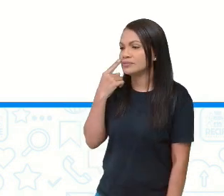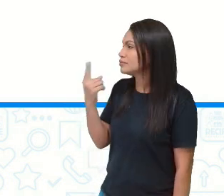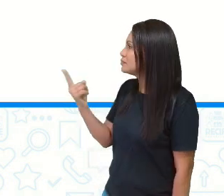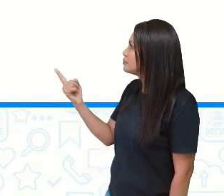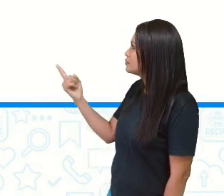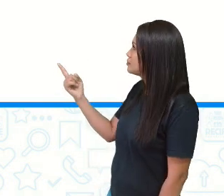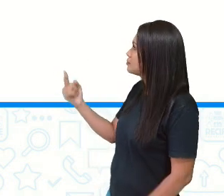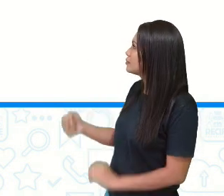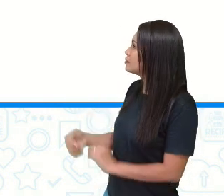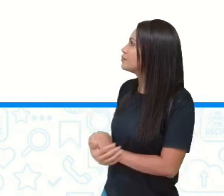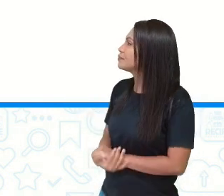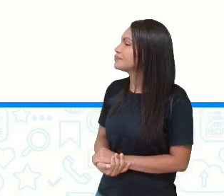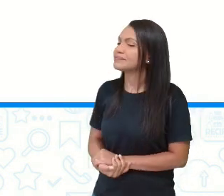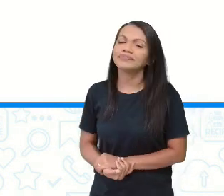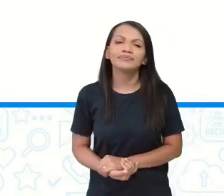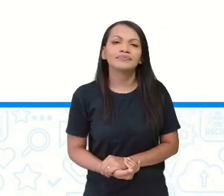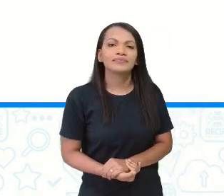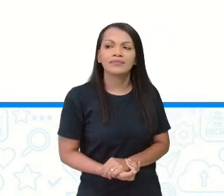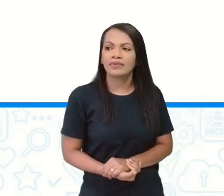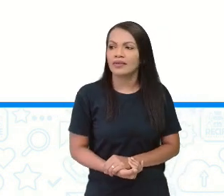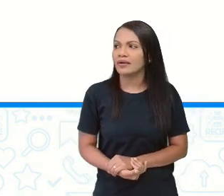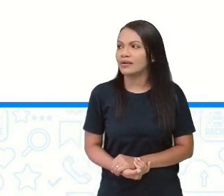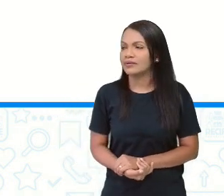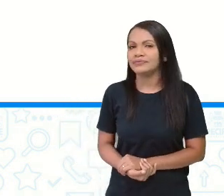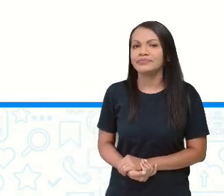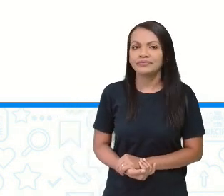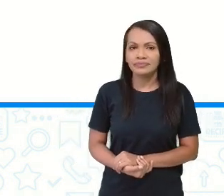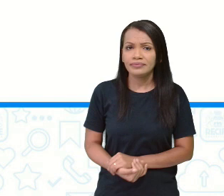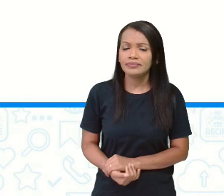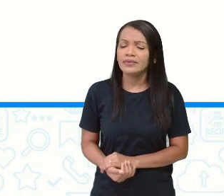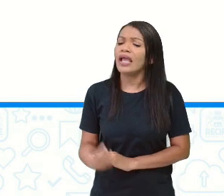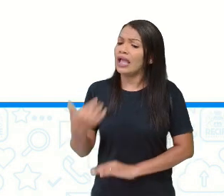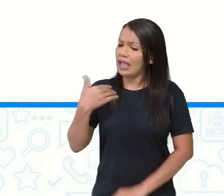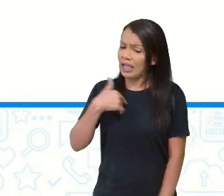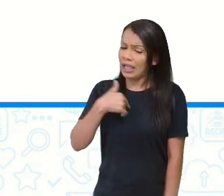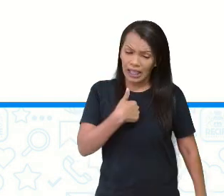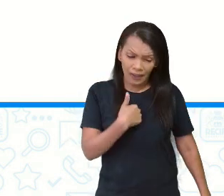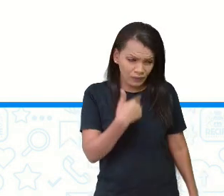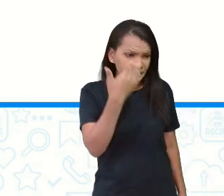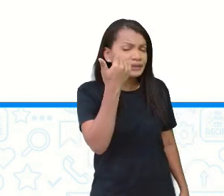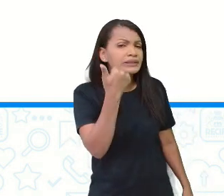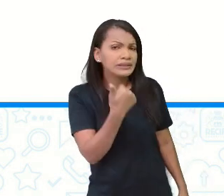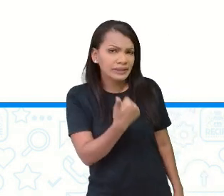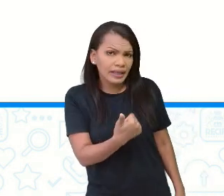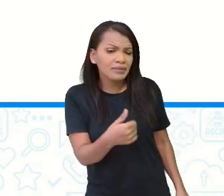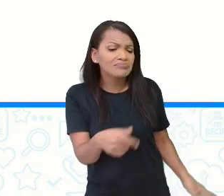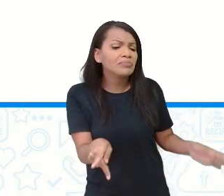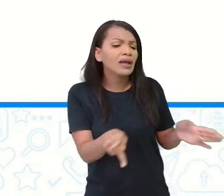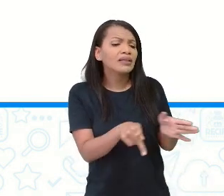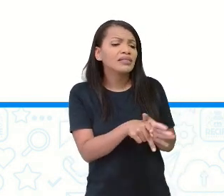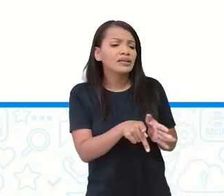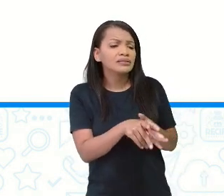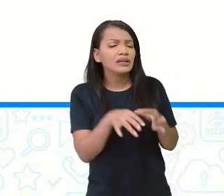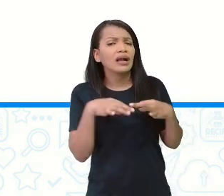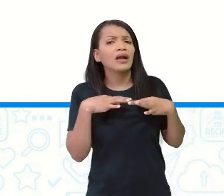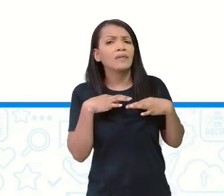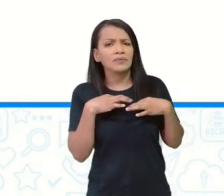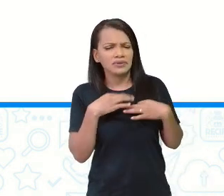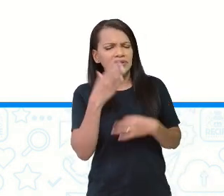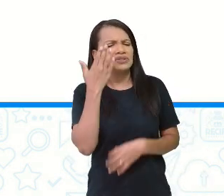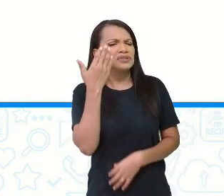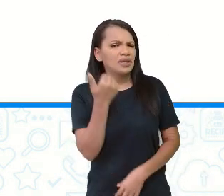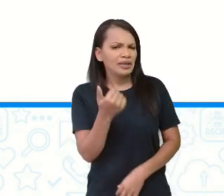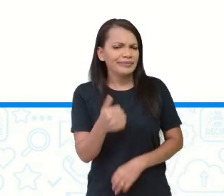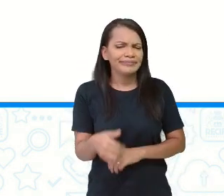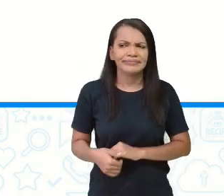aqui escrever o nome aqui. Eu sei quem é o dono dessa camisa. Então vem escrever para depois conferir se é ou se não é. Olha